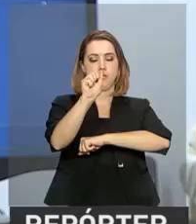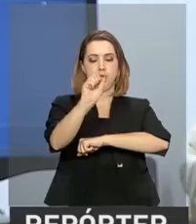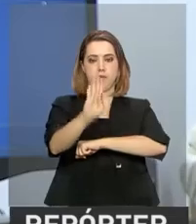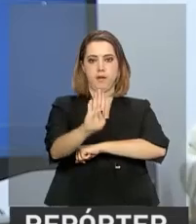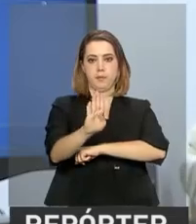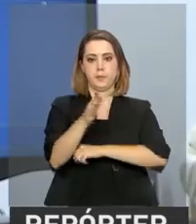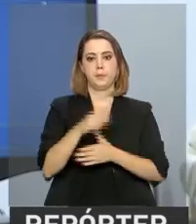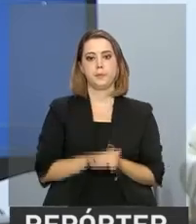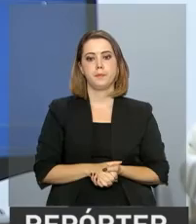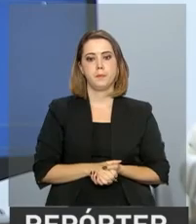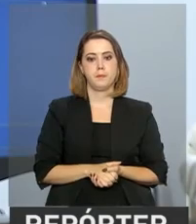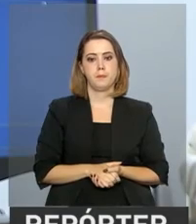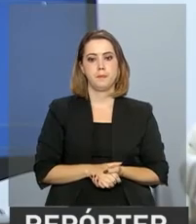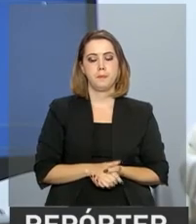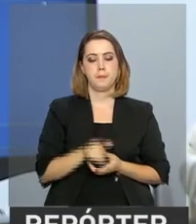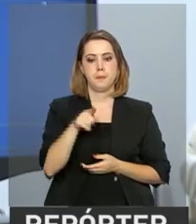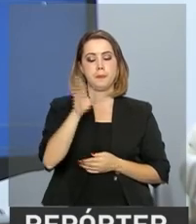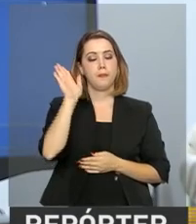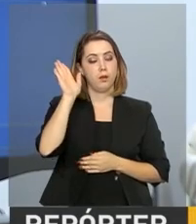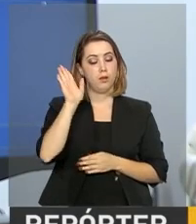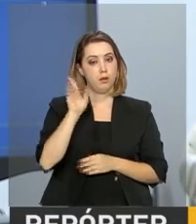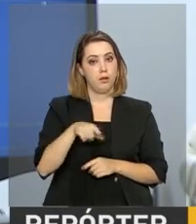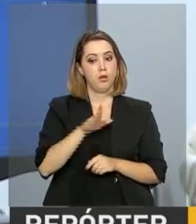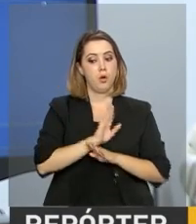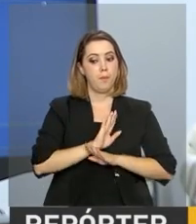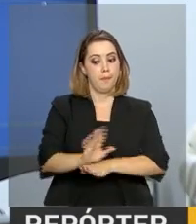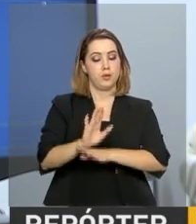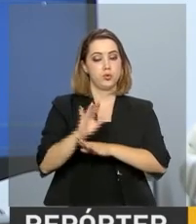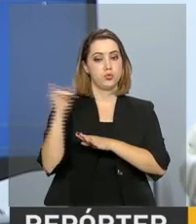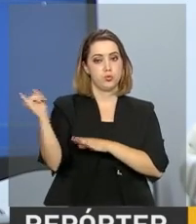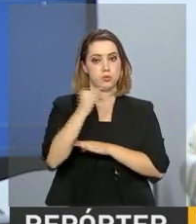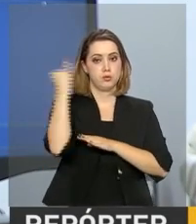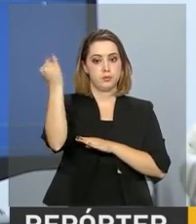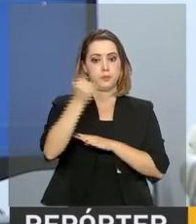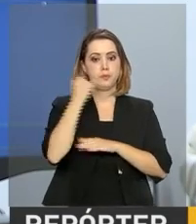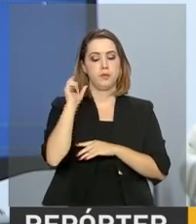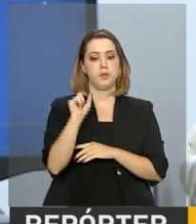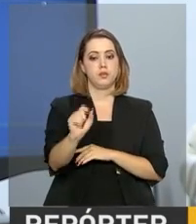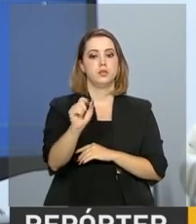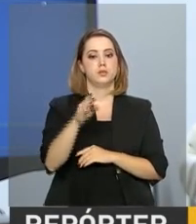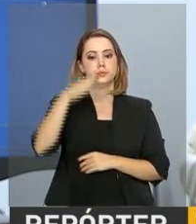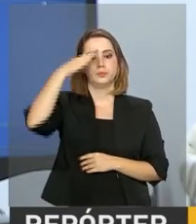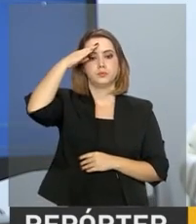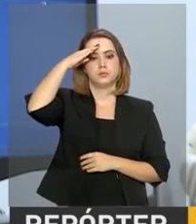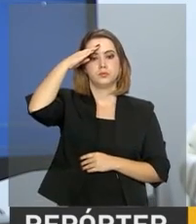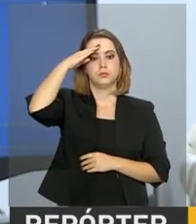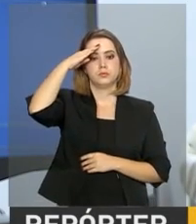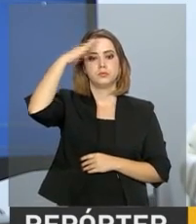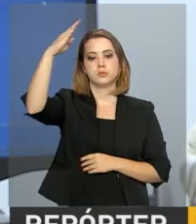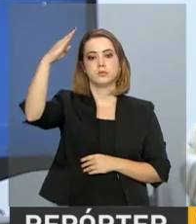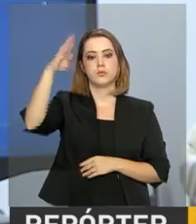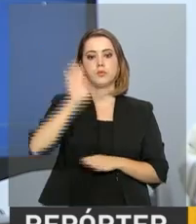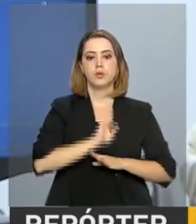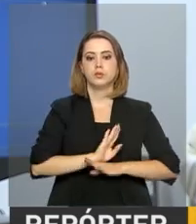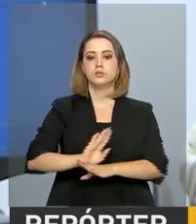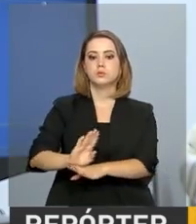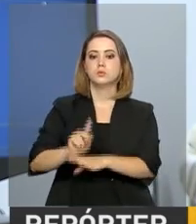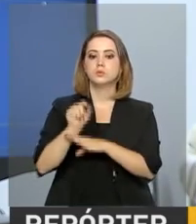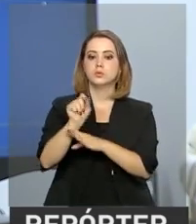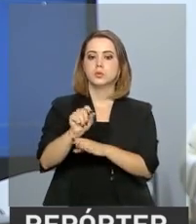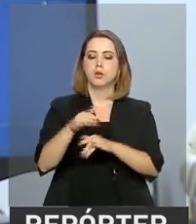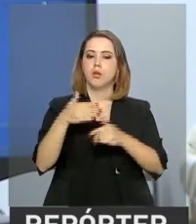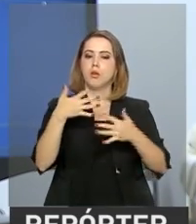haiti é um ajuda importante é que as forças armadas têm colaborado no sentido da